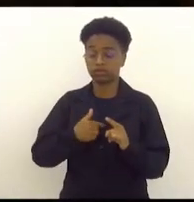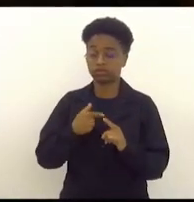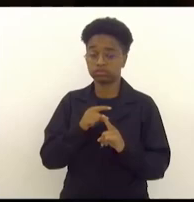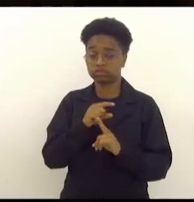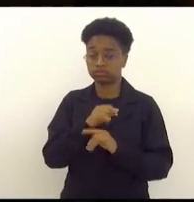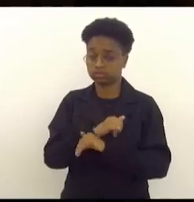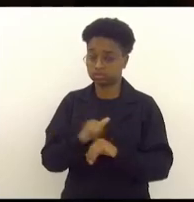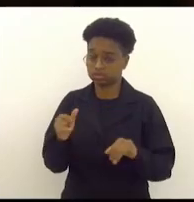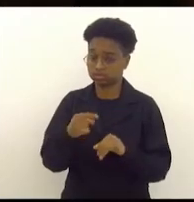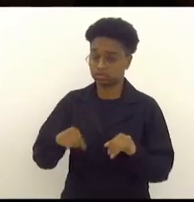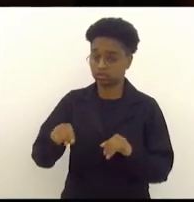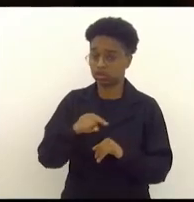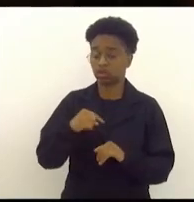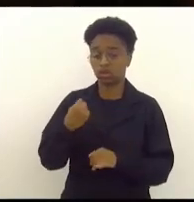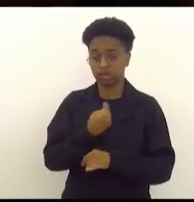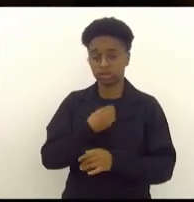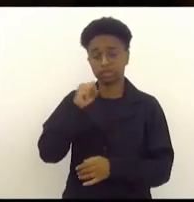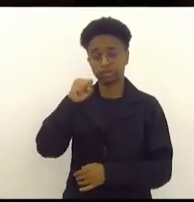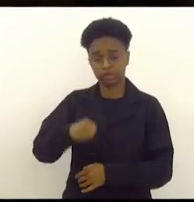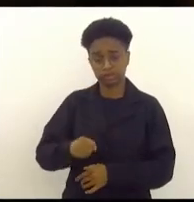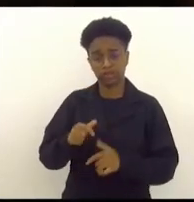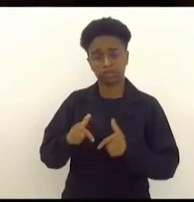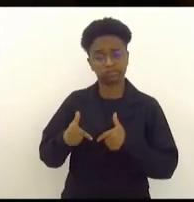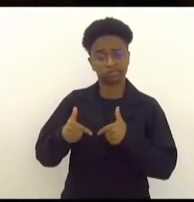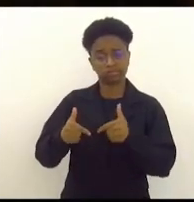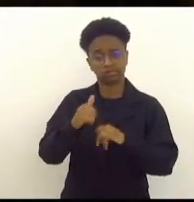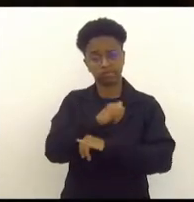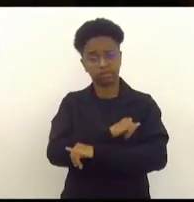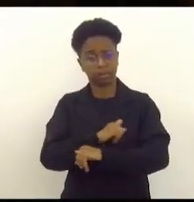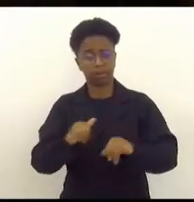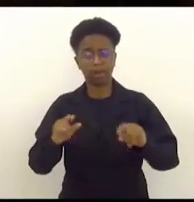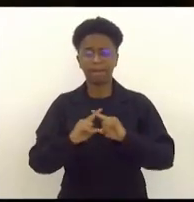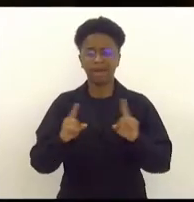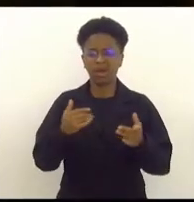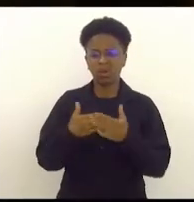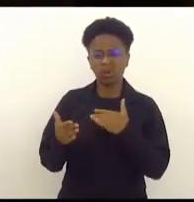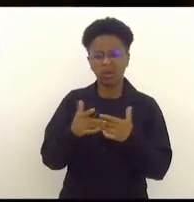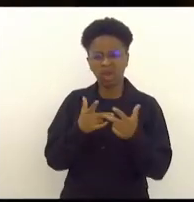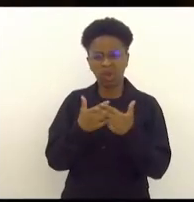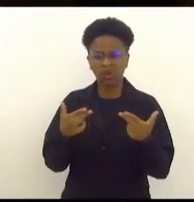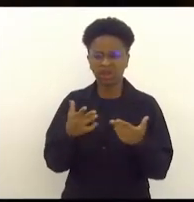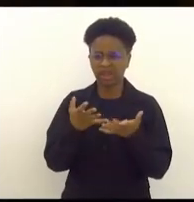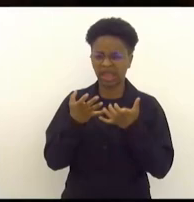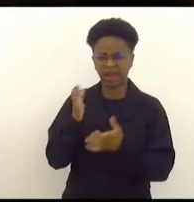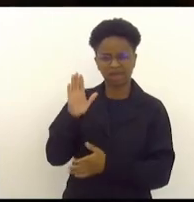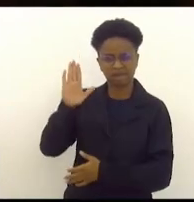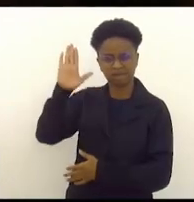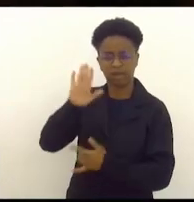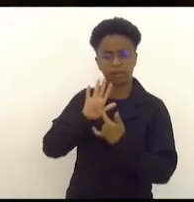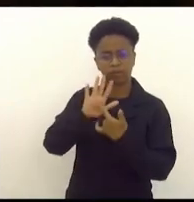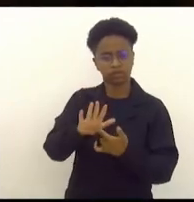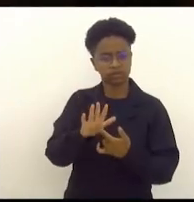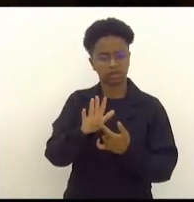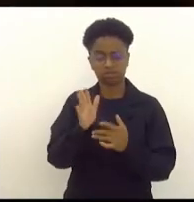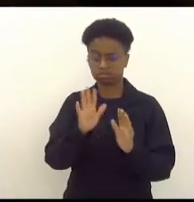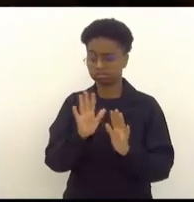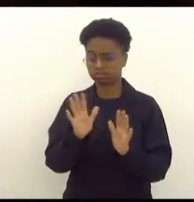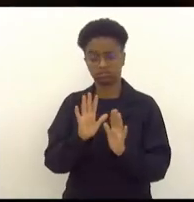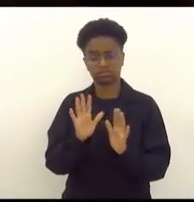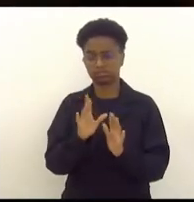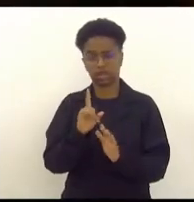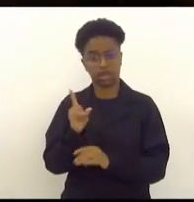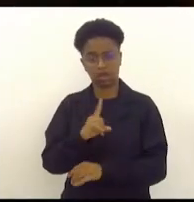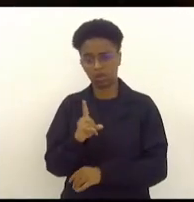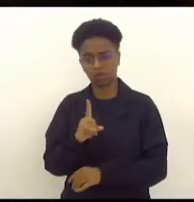nós somos veemente sim mas não por qualquer tipo de antecipação ao planeta eleitoral não